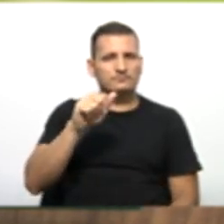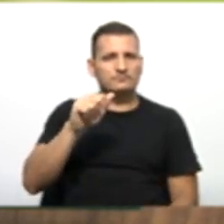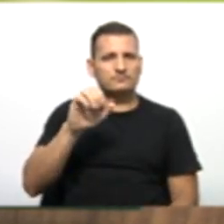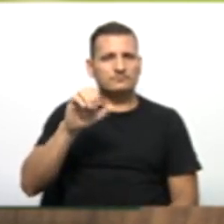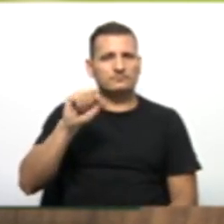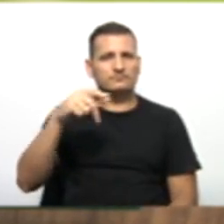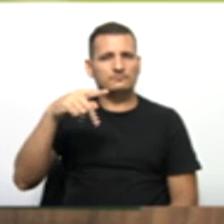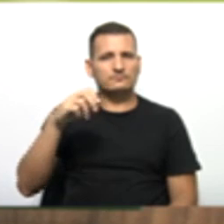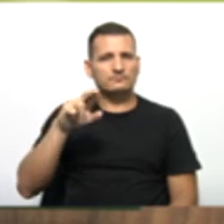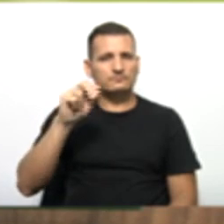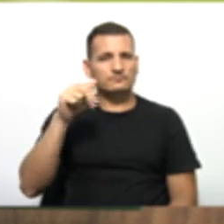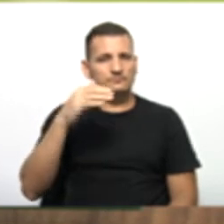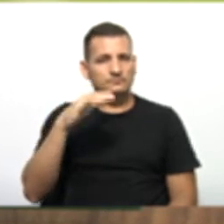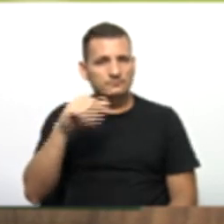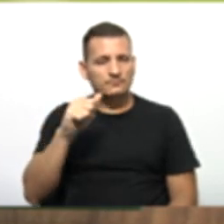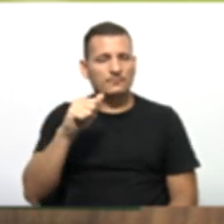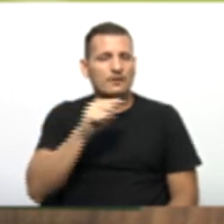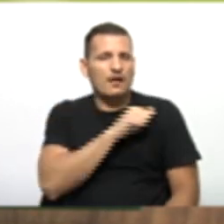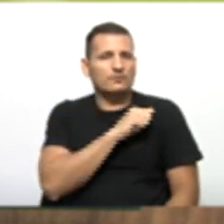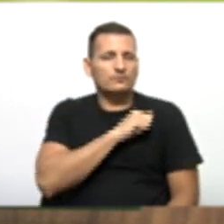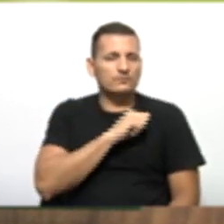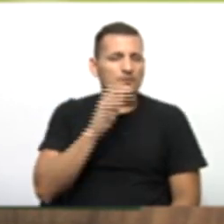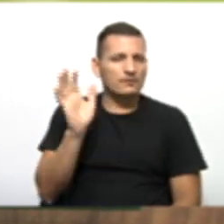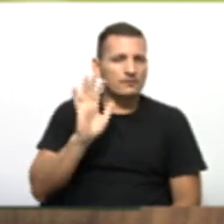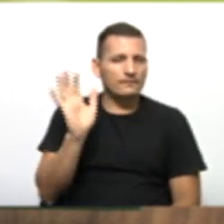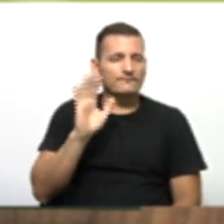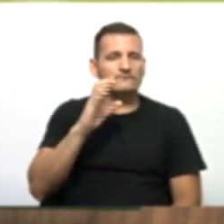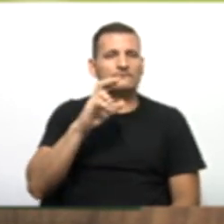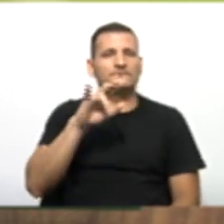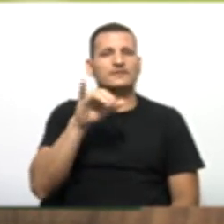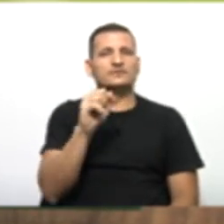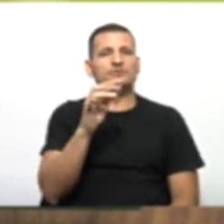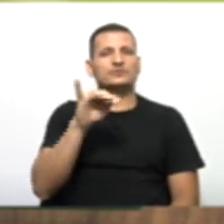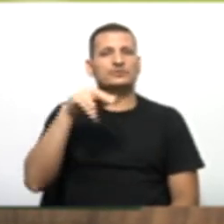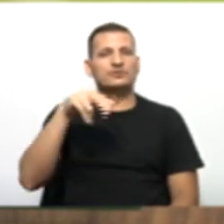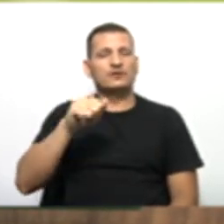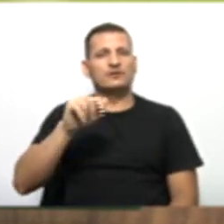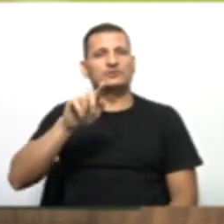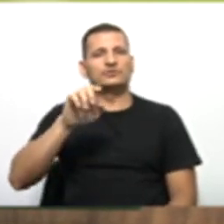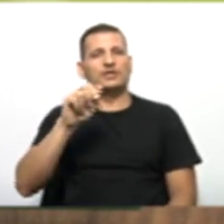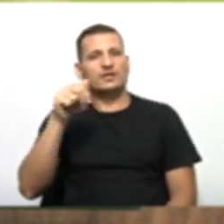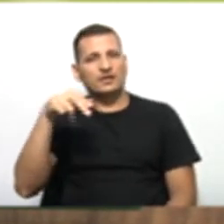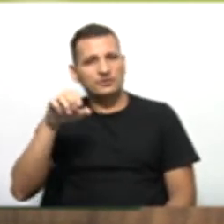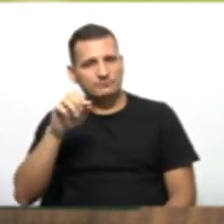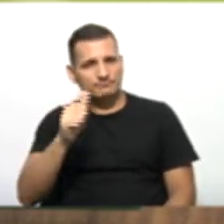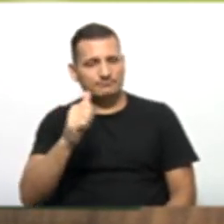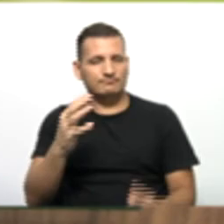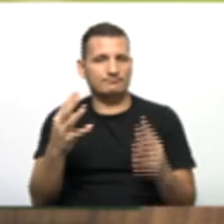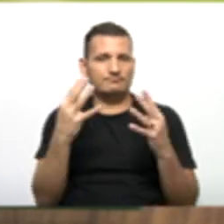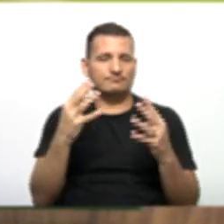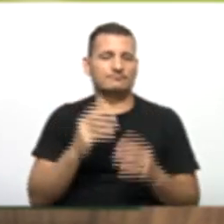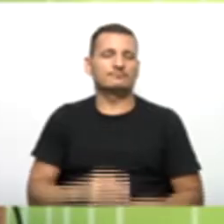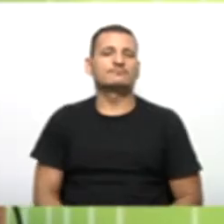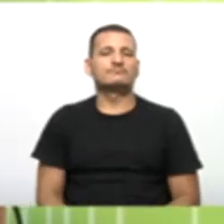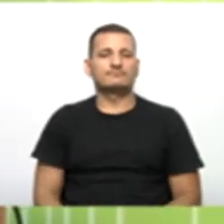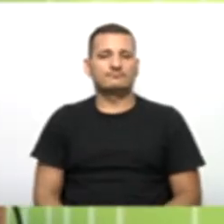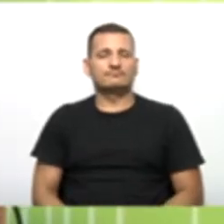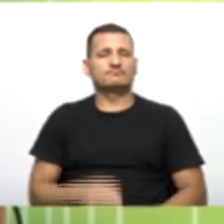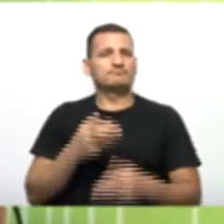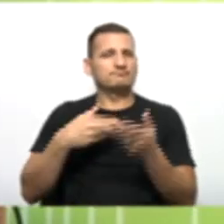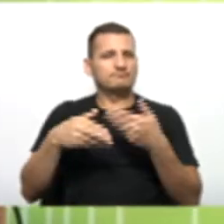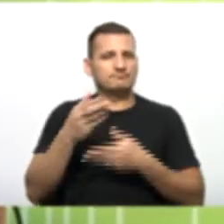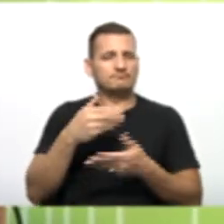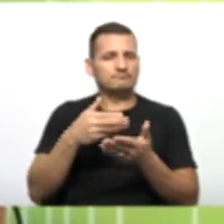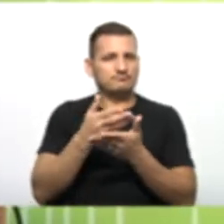ligadas lá estão pedindo uma alô, Cristina, Leidiane e Jeane. Obrigado. Vamos lá, continue participando. Isso aí, gente. A interação de